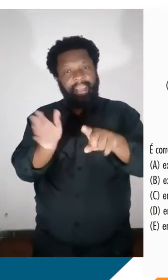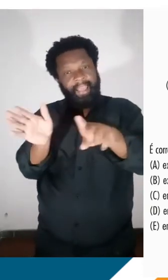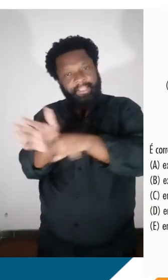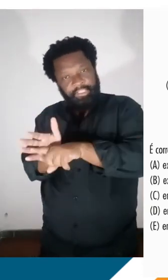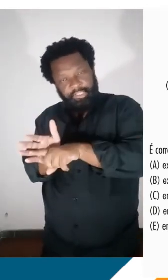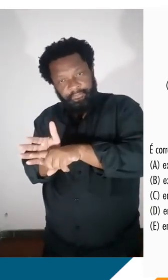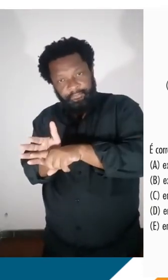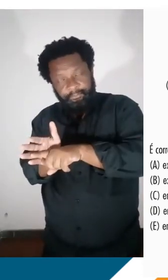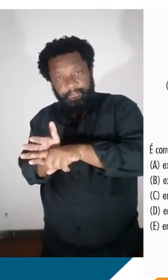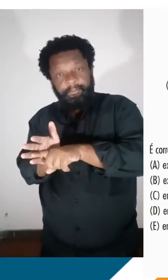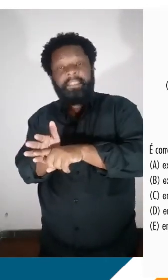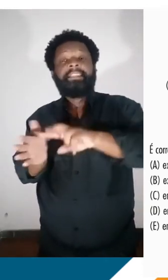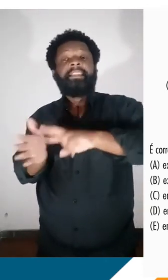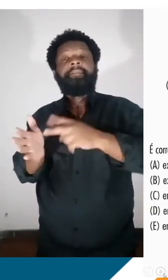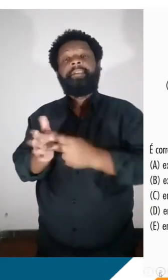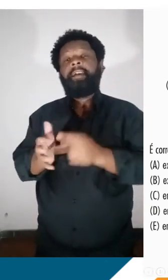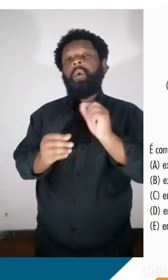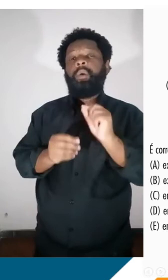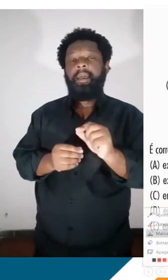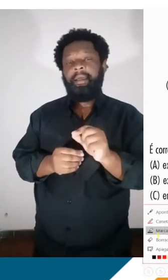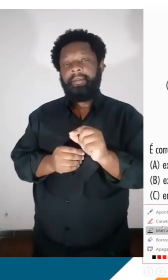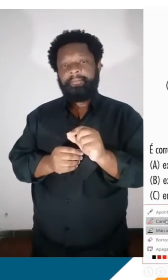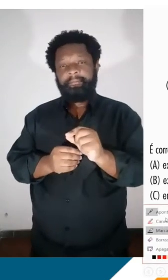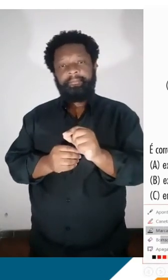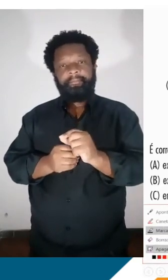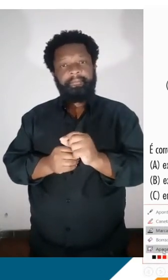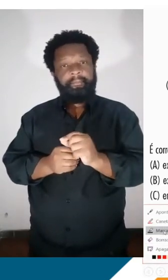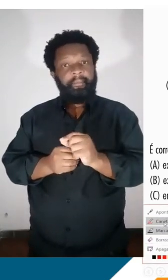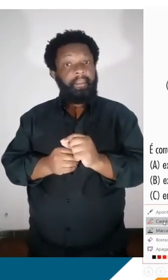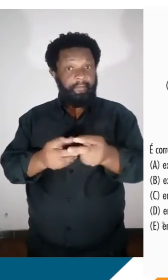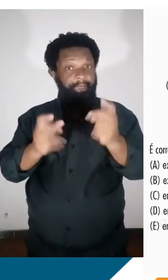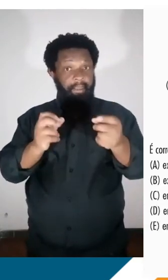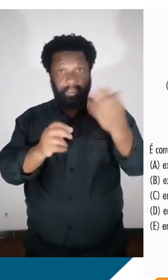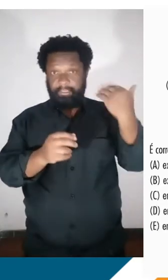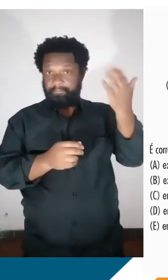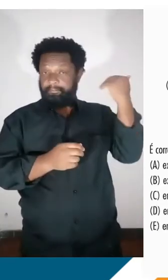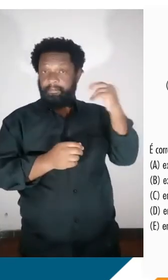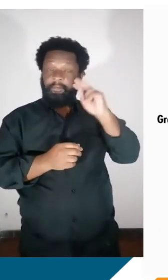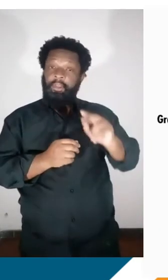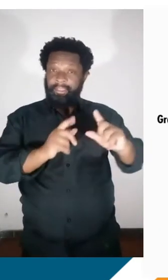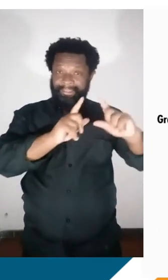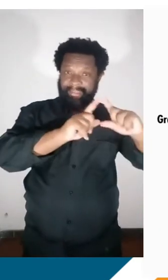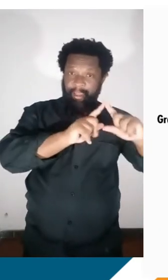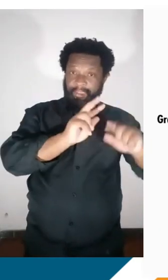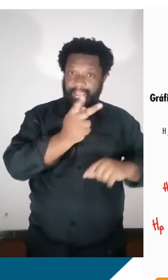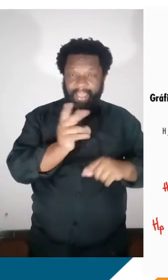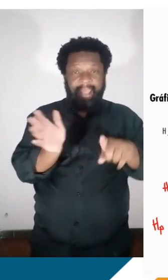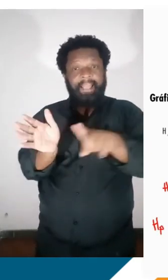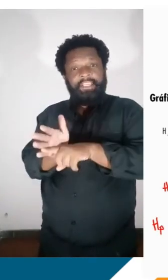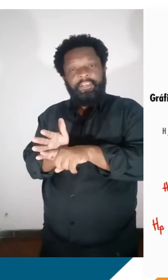o que significa isso na prática, gente? A gente viu lá atrás que ΔH